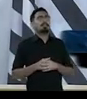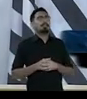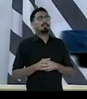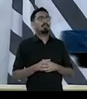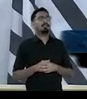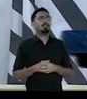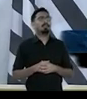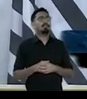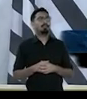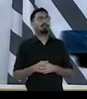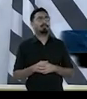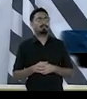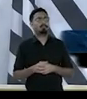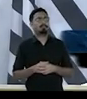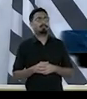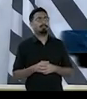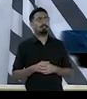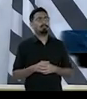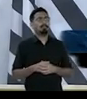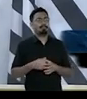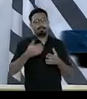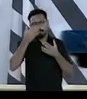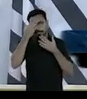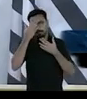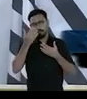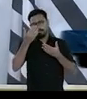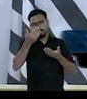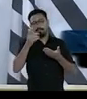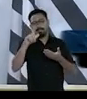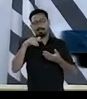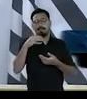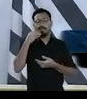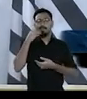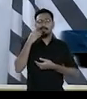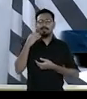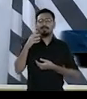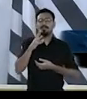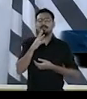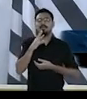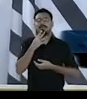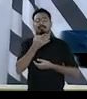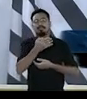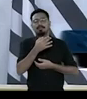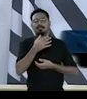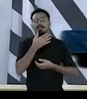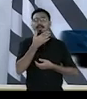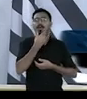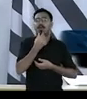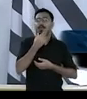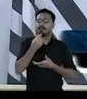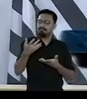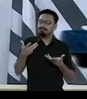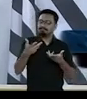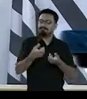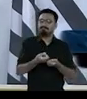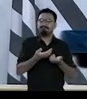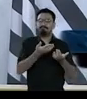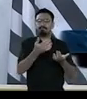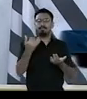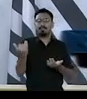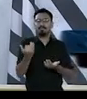eu gostaria de agradecer, primeiramente, por essa oportunidade de ter conhecido esse grande homem. Grande